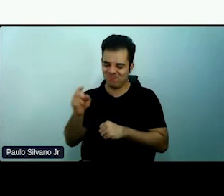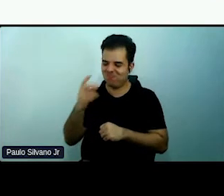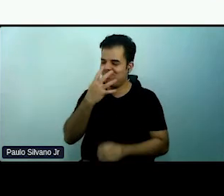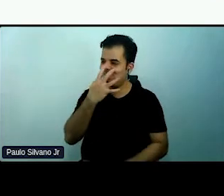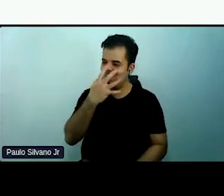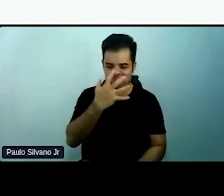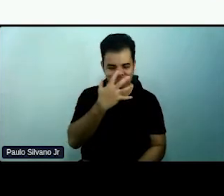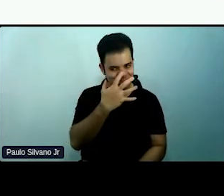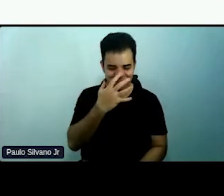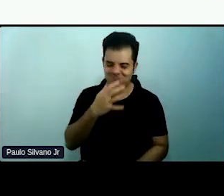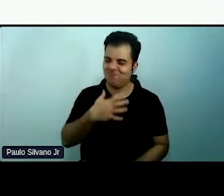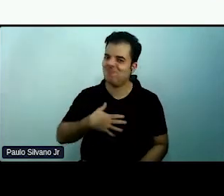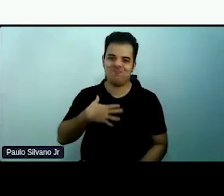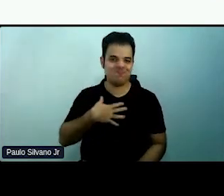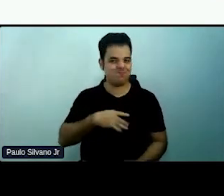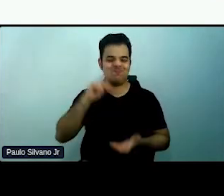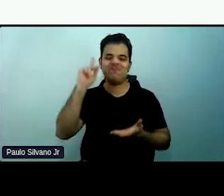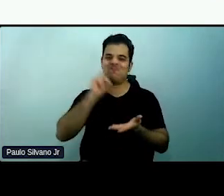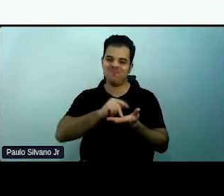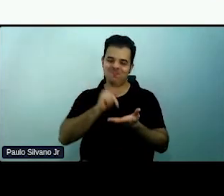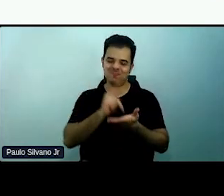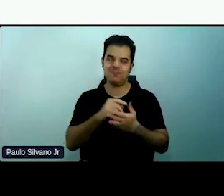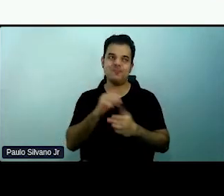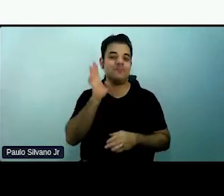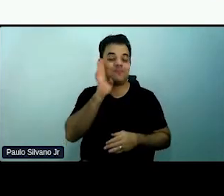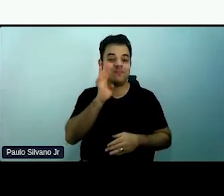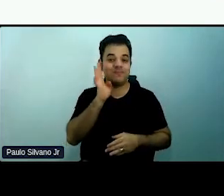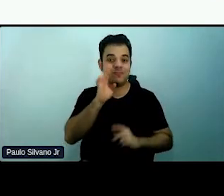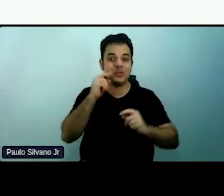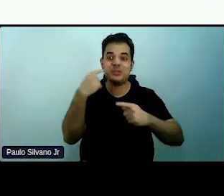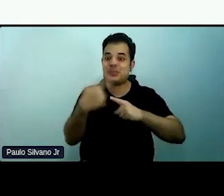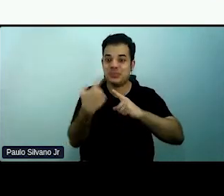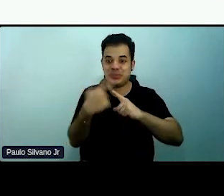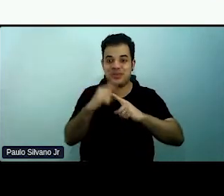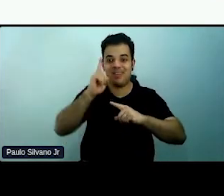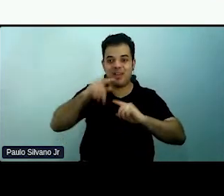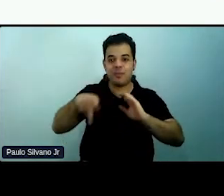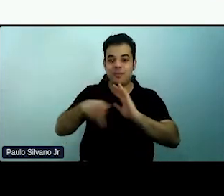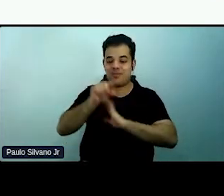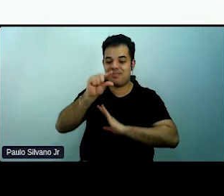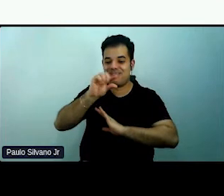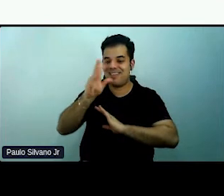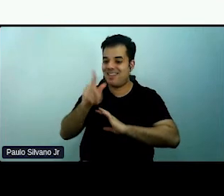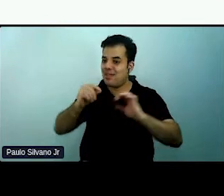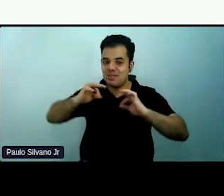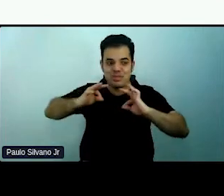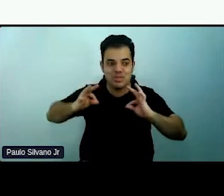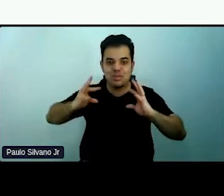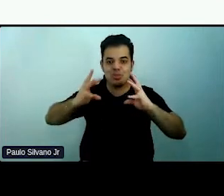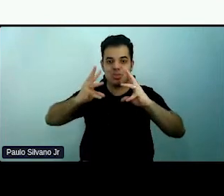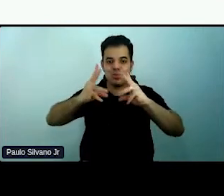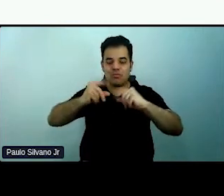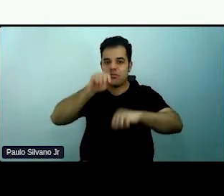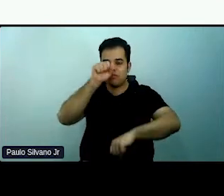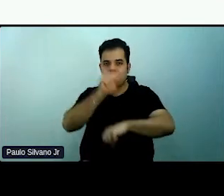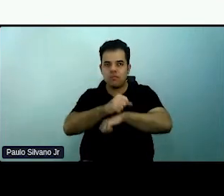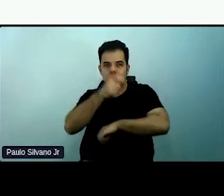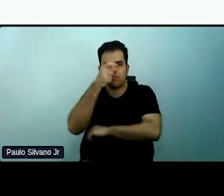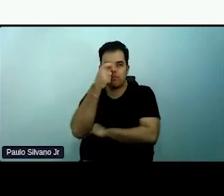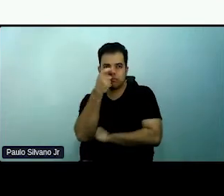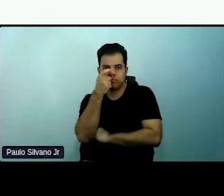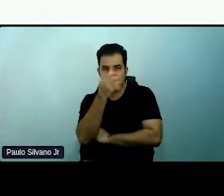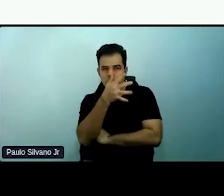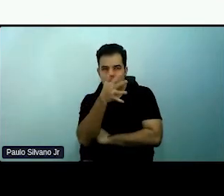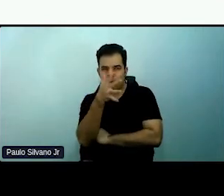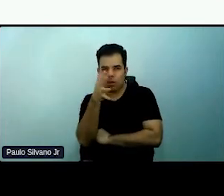admiro, gosto muito, e foi muito bacana a Serasa inteira escutá-lo aqui, e sempre as